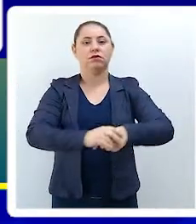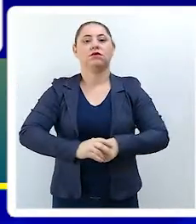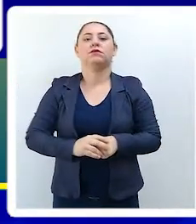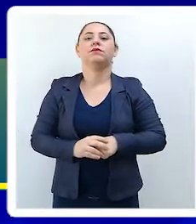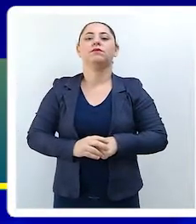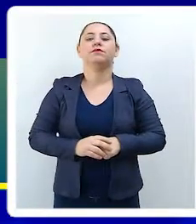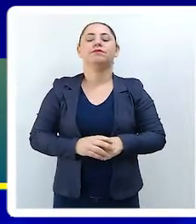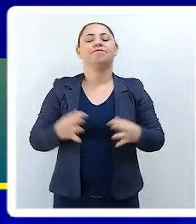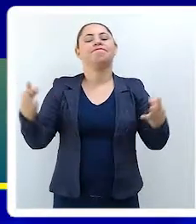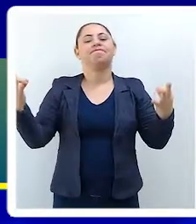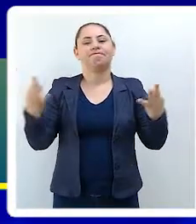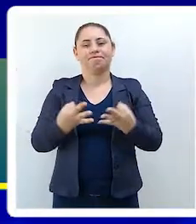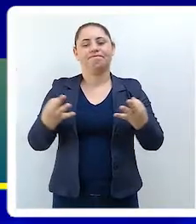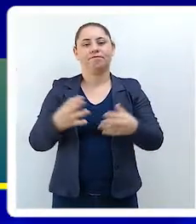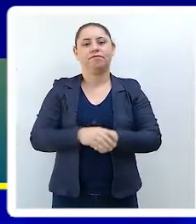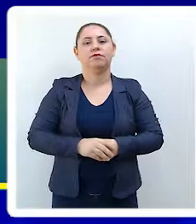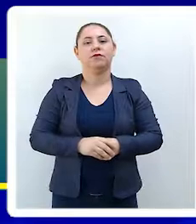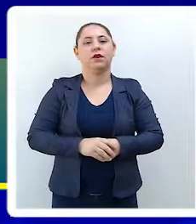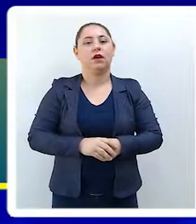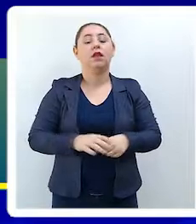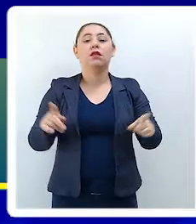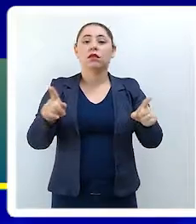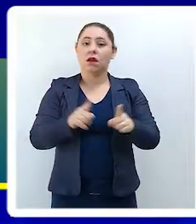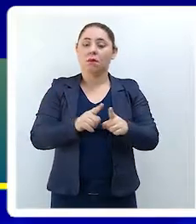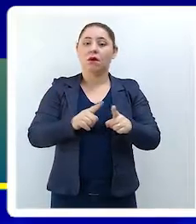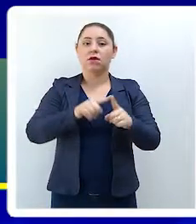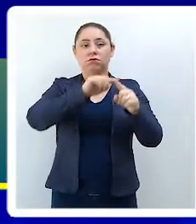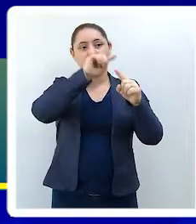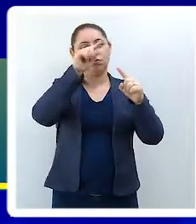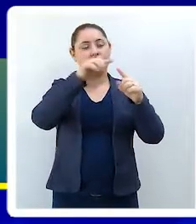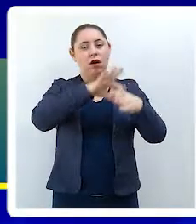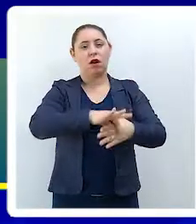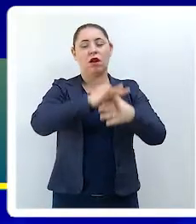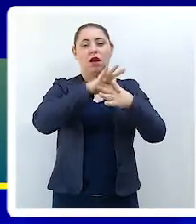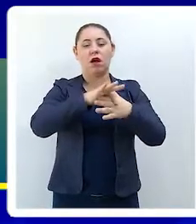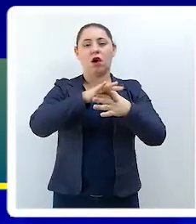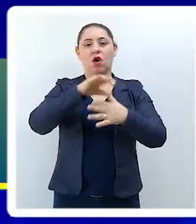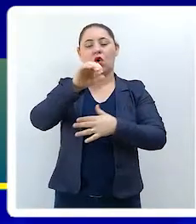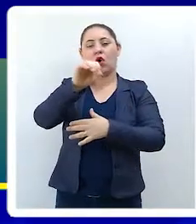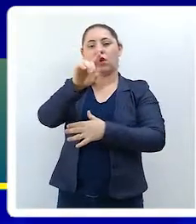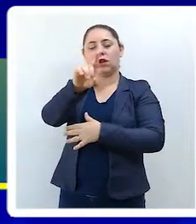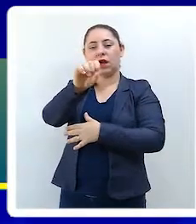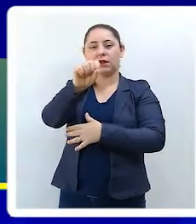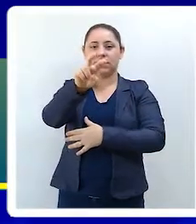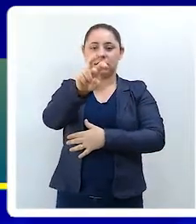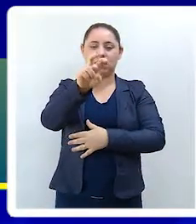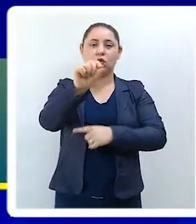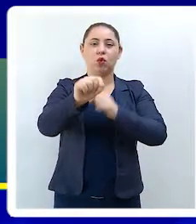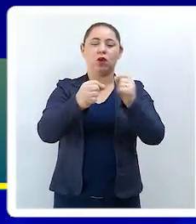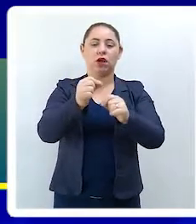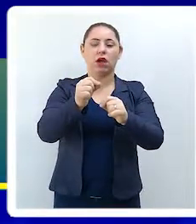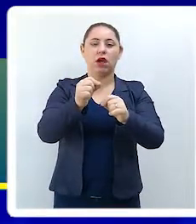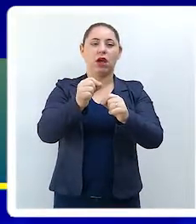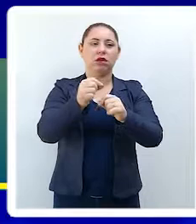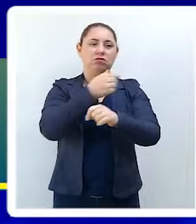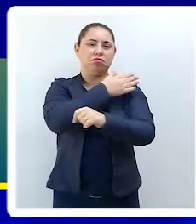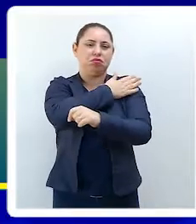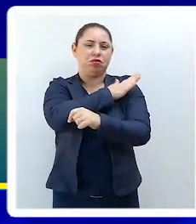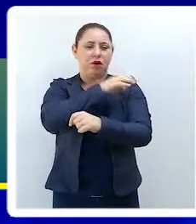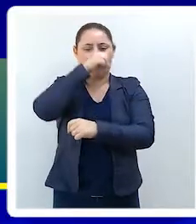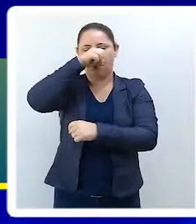descartada. Perfeito. E um dos pontos elencados pela ODS número 5 versa sobre a eliminação de todas as